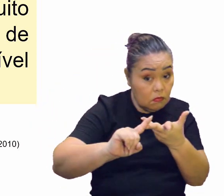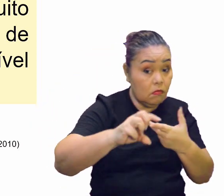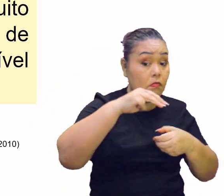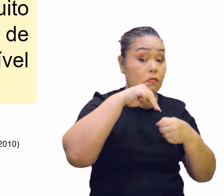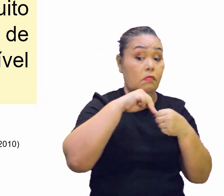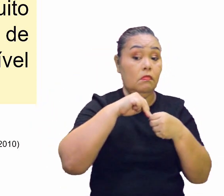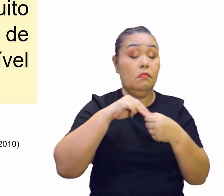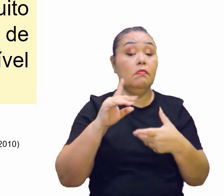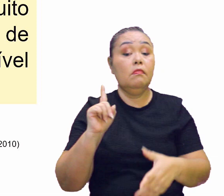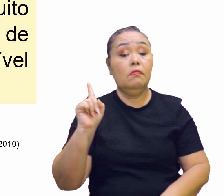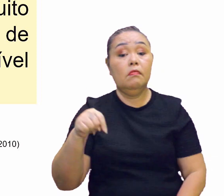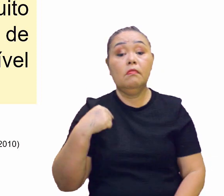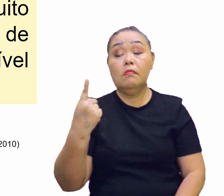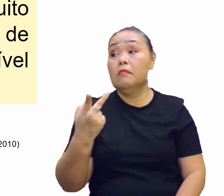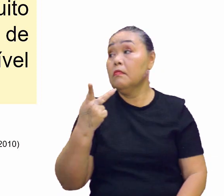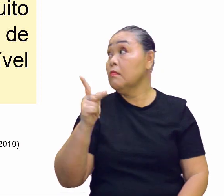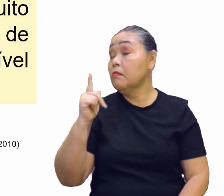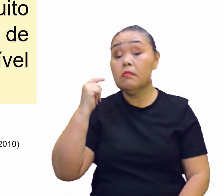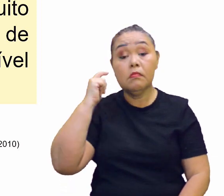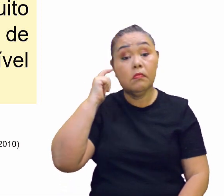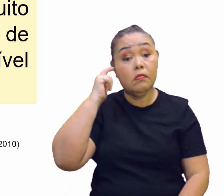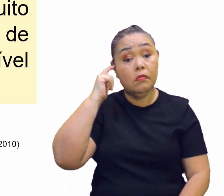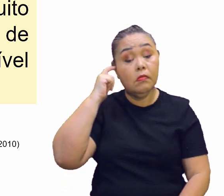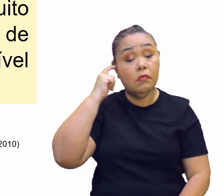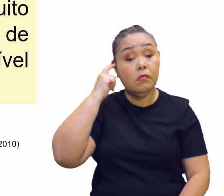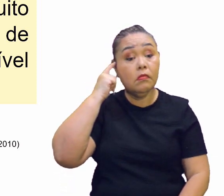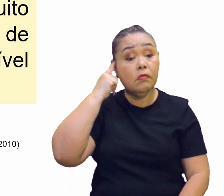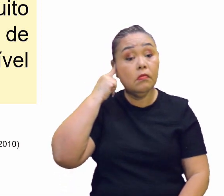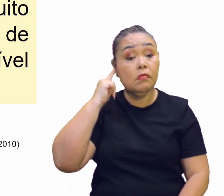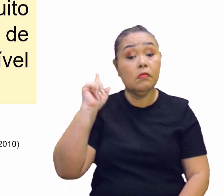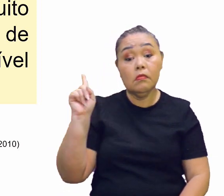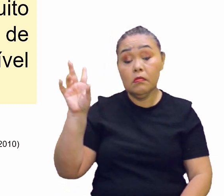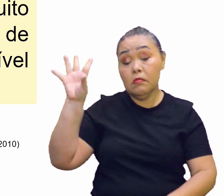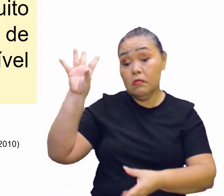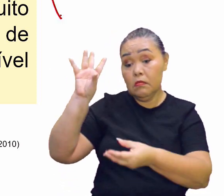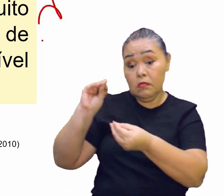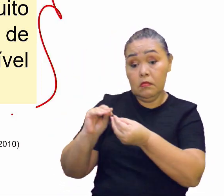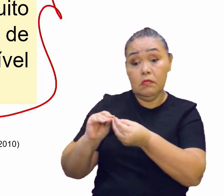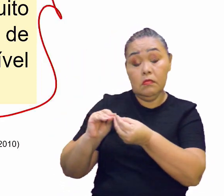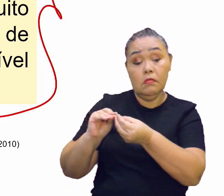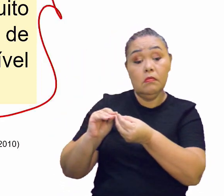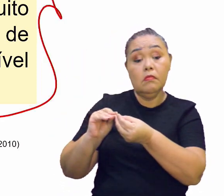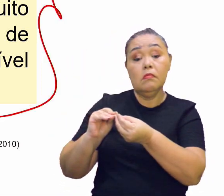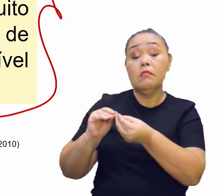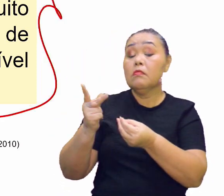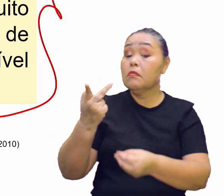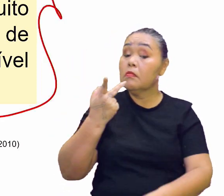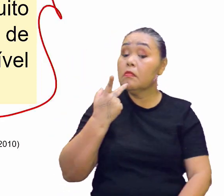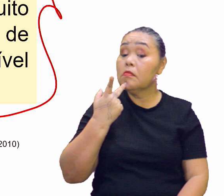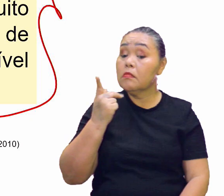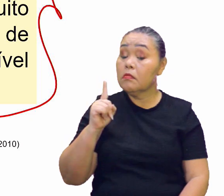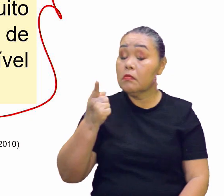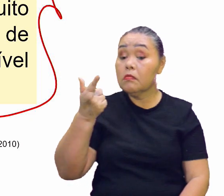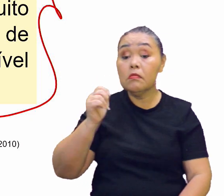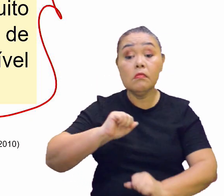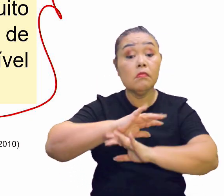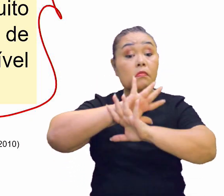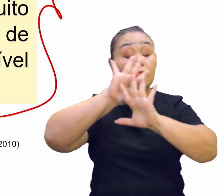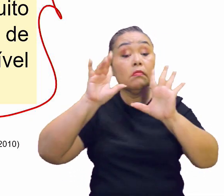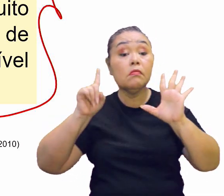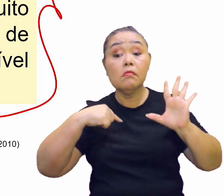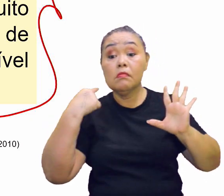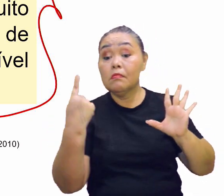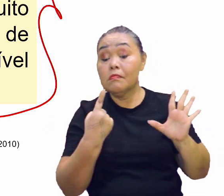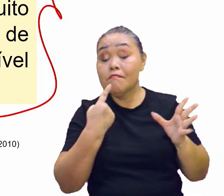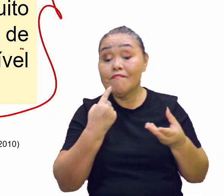o municipal. Isso, aí esse texto aqui, essa segunda parte do texto aborda dizendo e evidenciando que nós